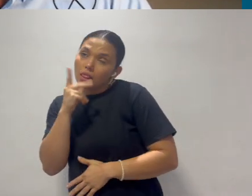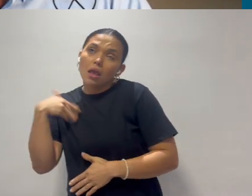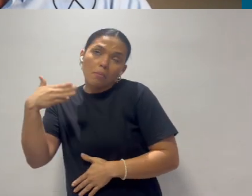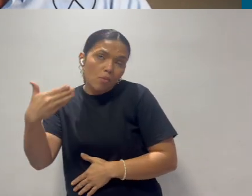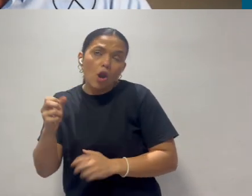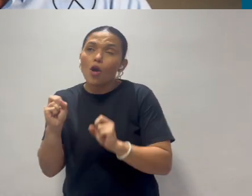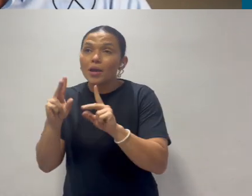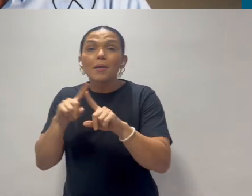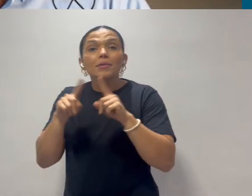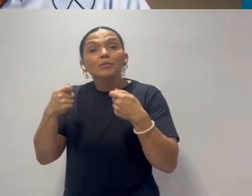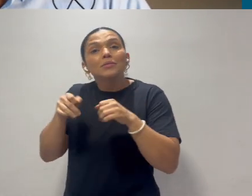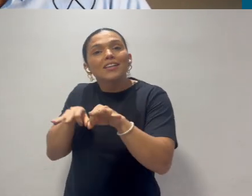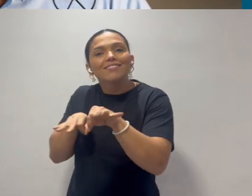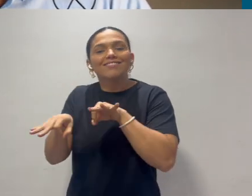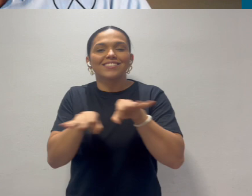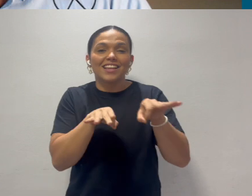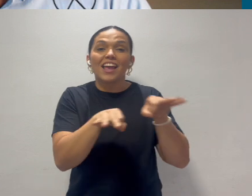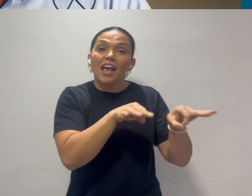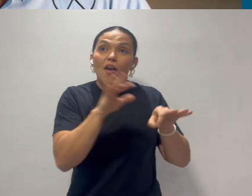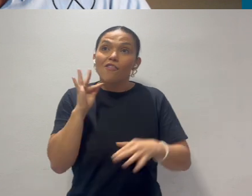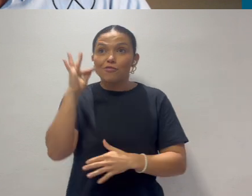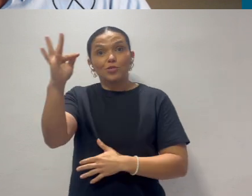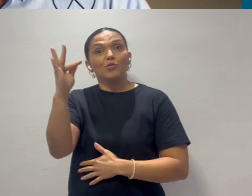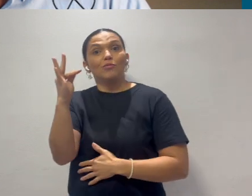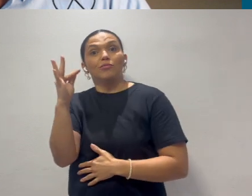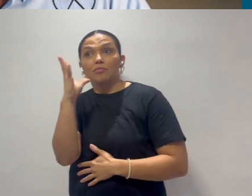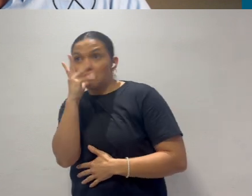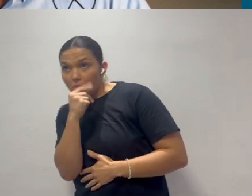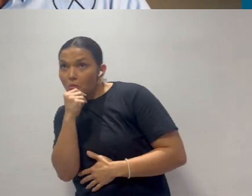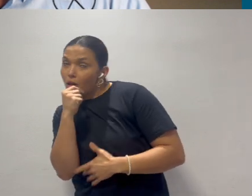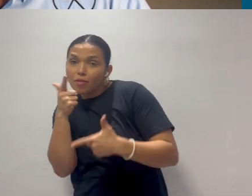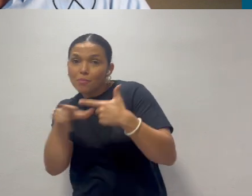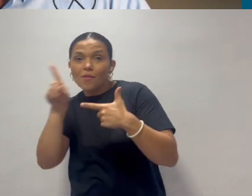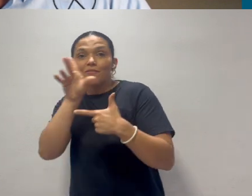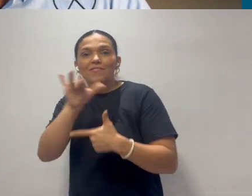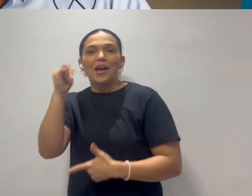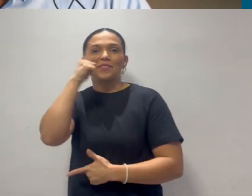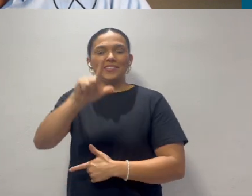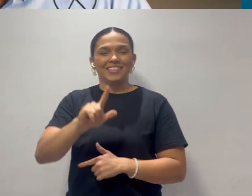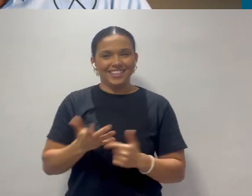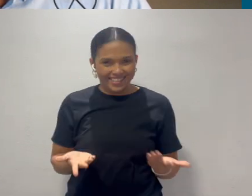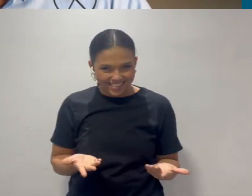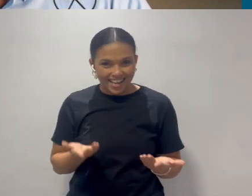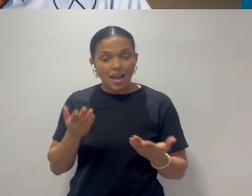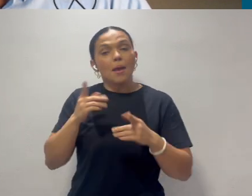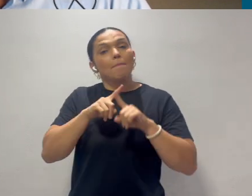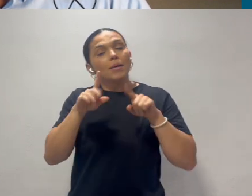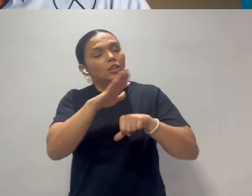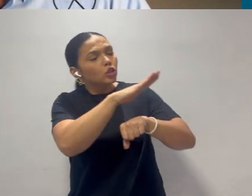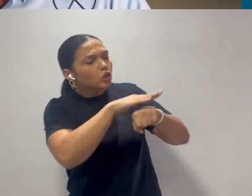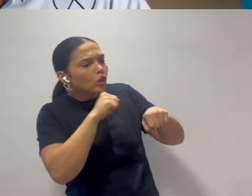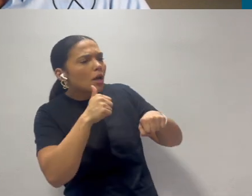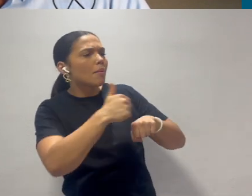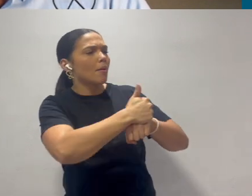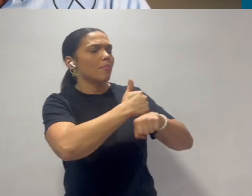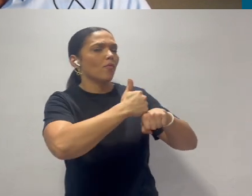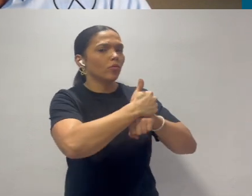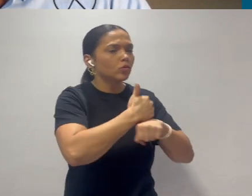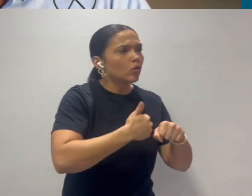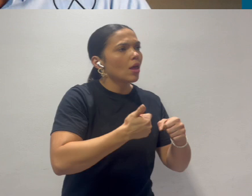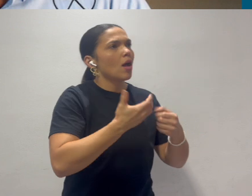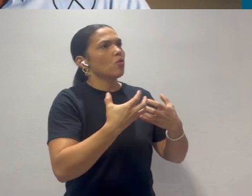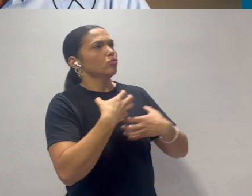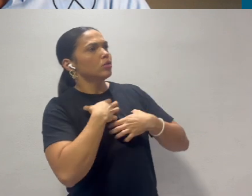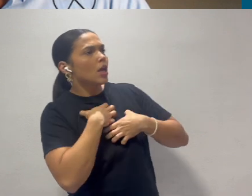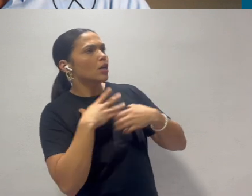concedida, mas de uma forma que você tenha que chamar um profissional para você sentir segurança. Por isso que eu